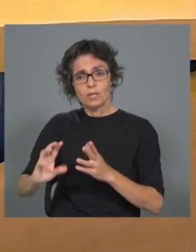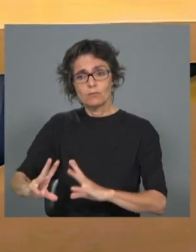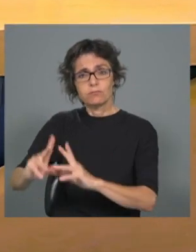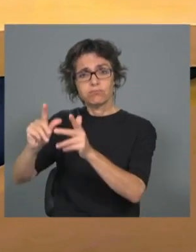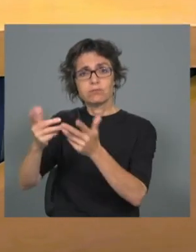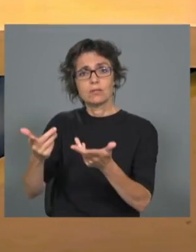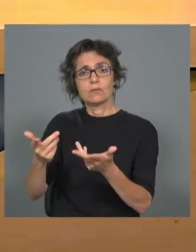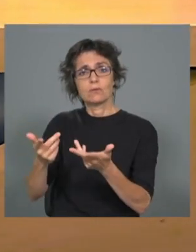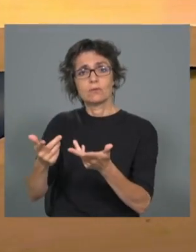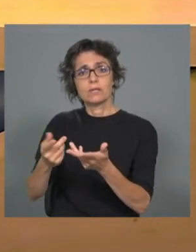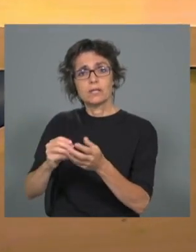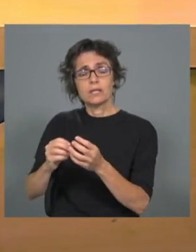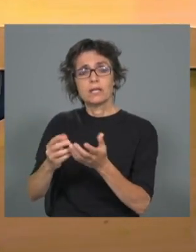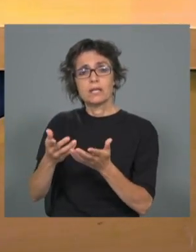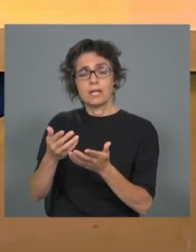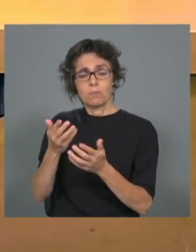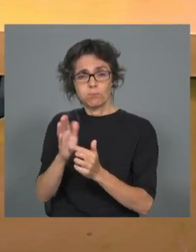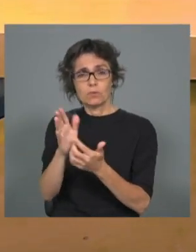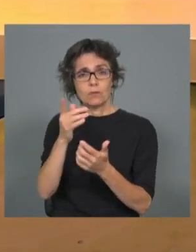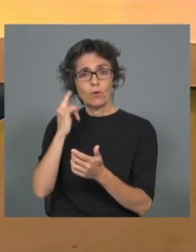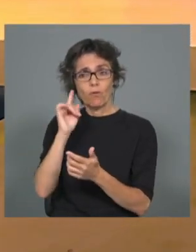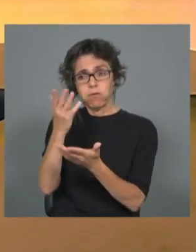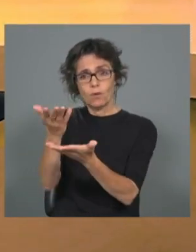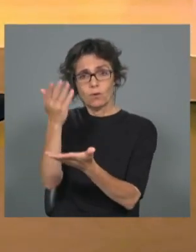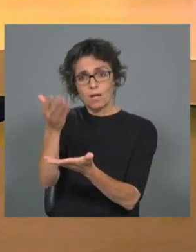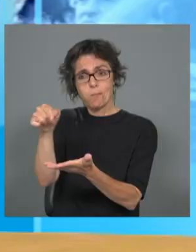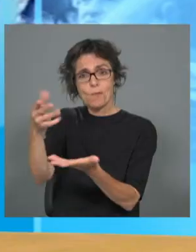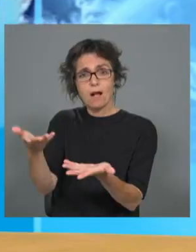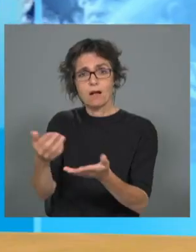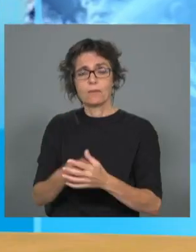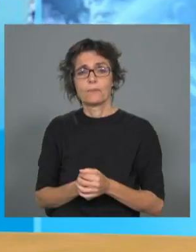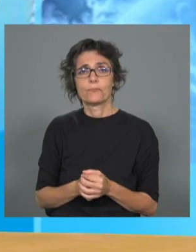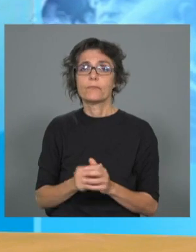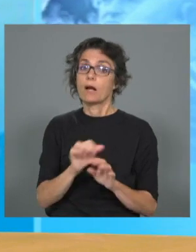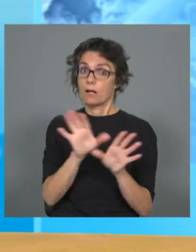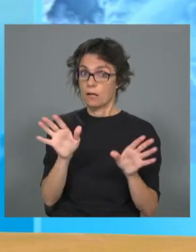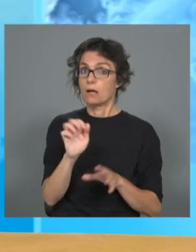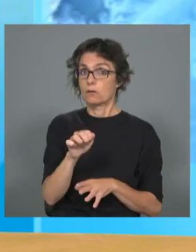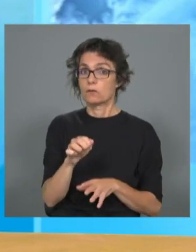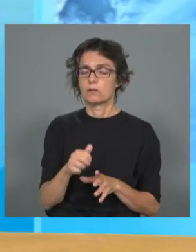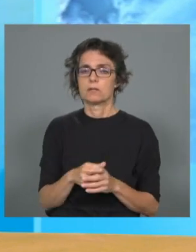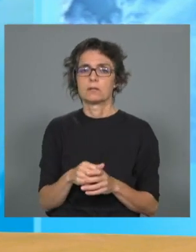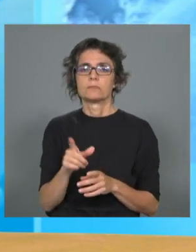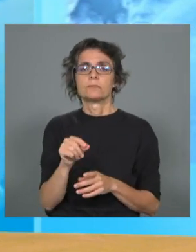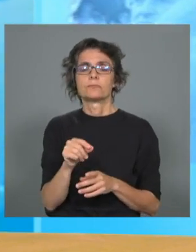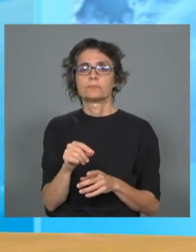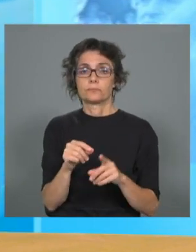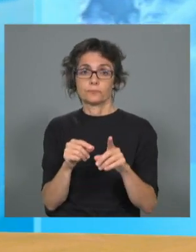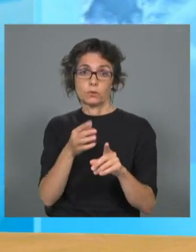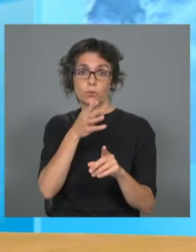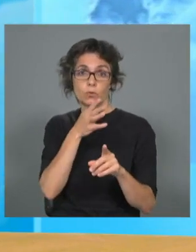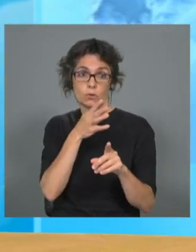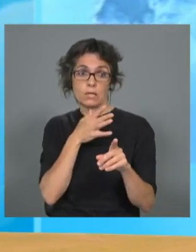e mostrar o valor que tem, não é? Claro que sim, claro que sim. E permita-me, a propósito dessa passagem do